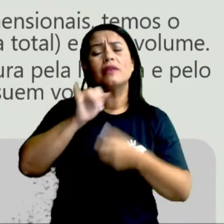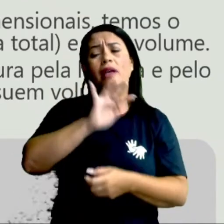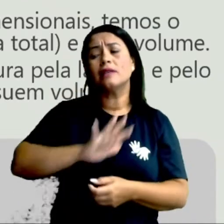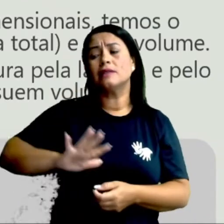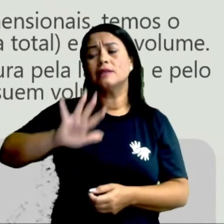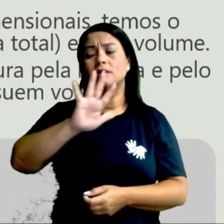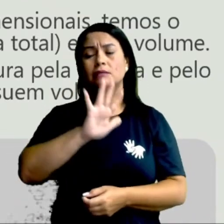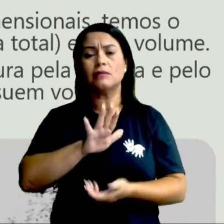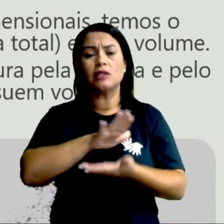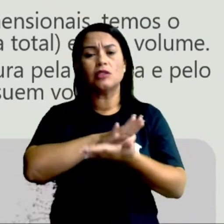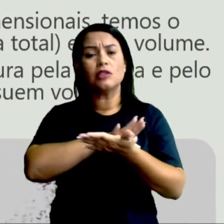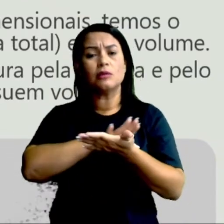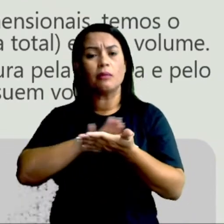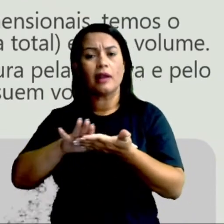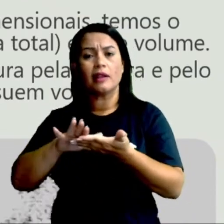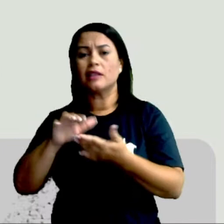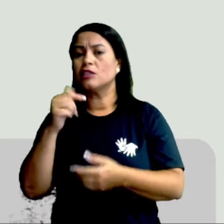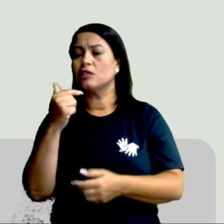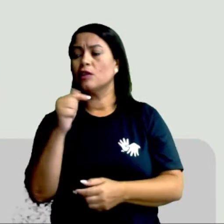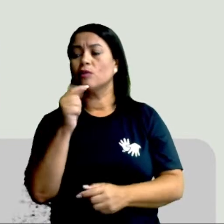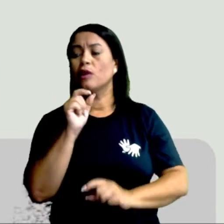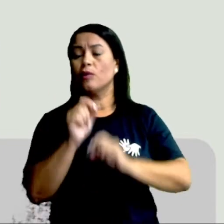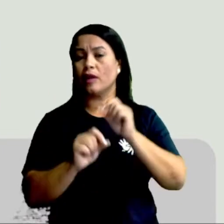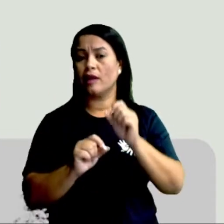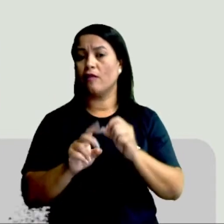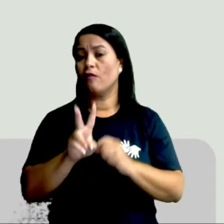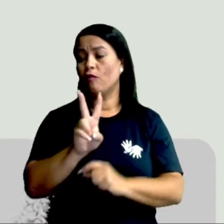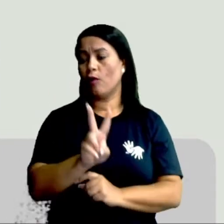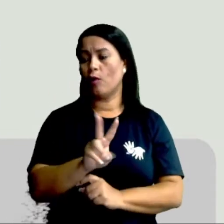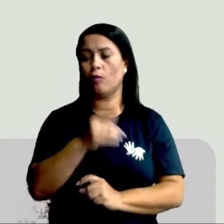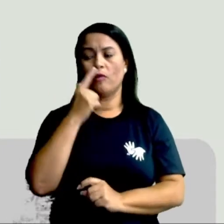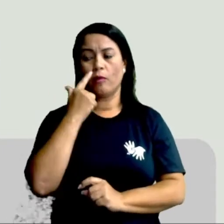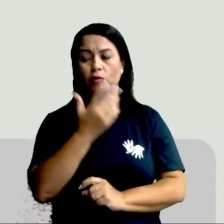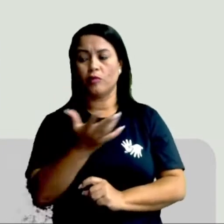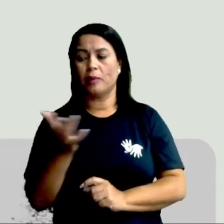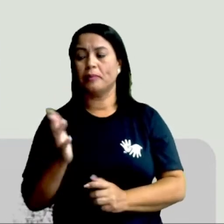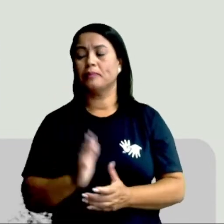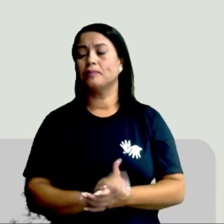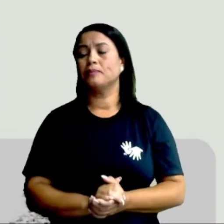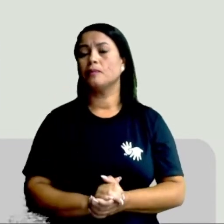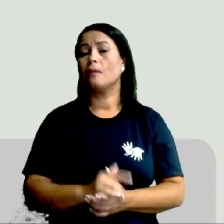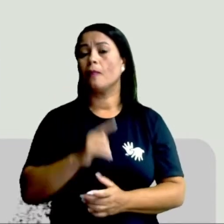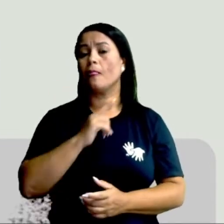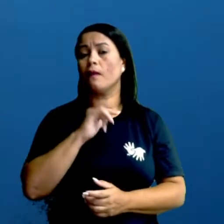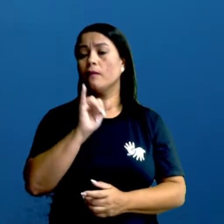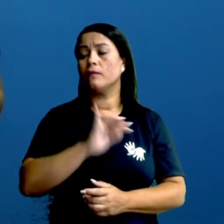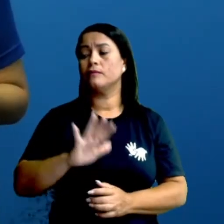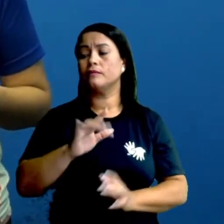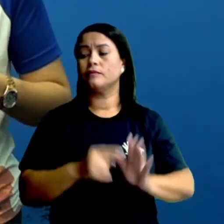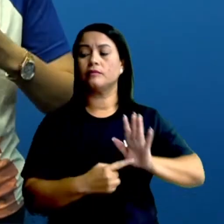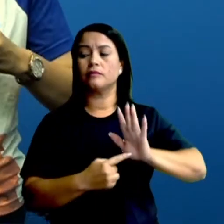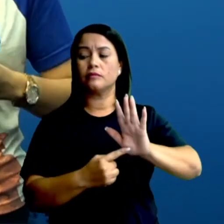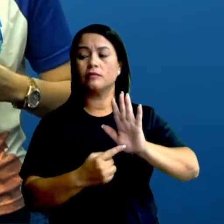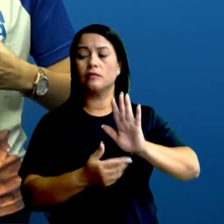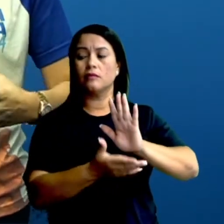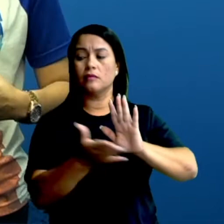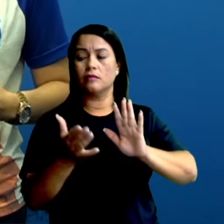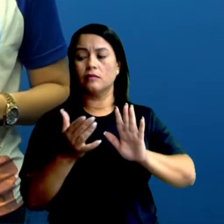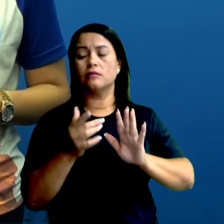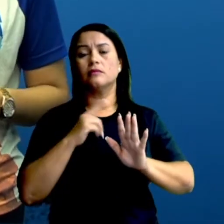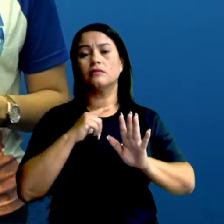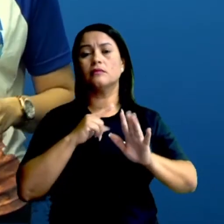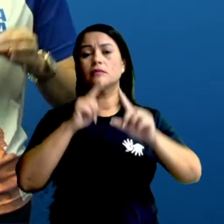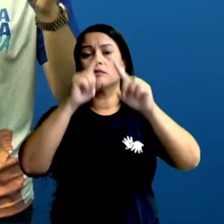planas não possuem volume, tá? Então, vê só, pessoal, eu trouxe aqui, né, uma figura para vocês quando a gente fala do